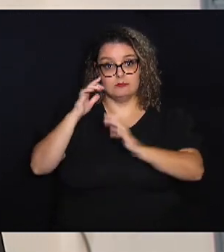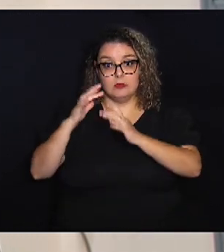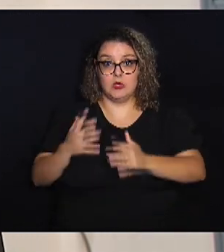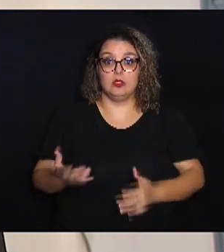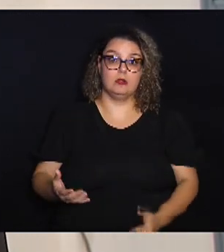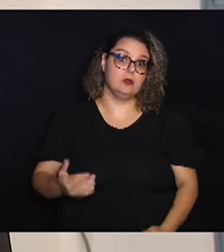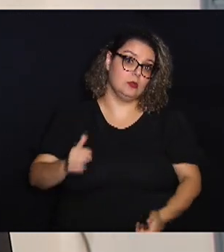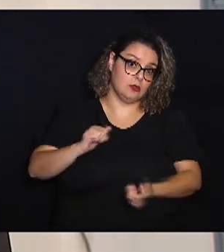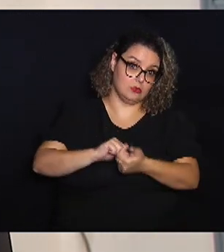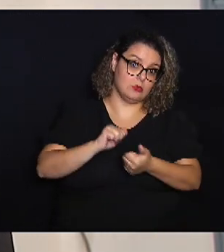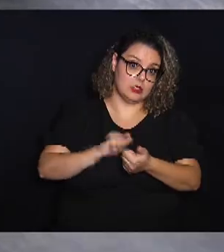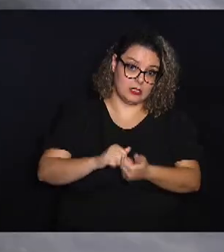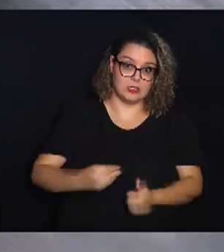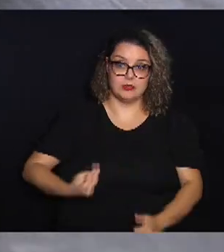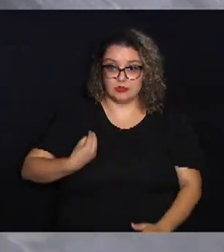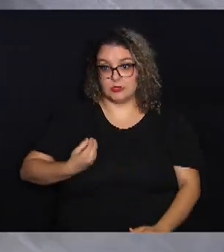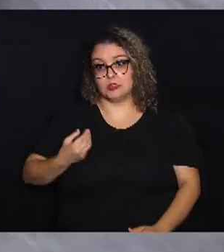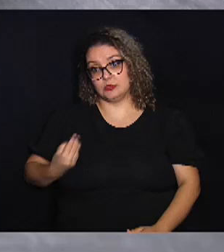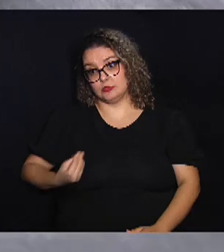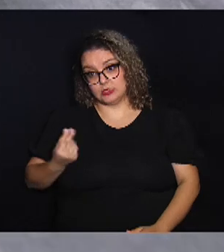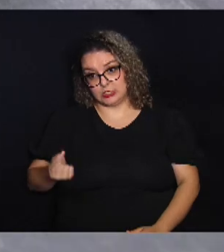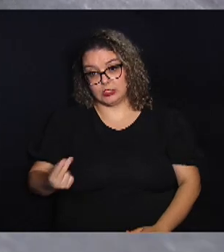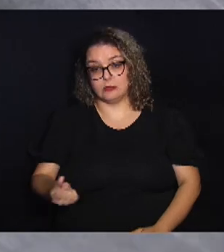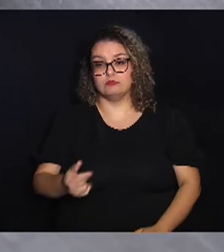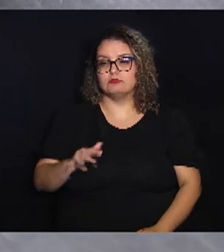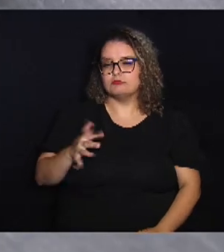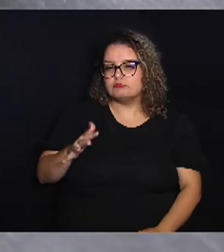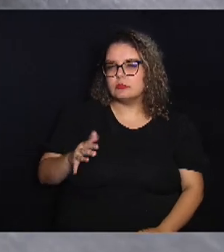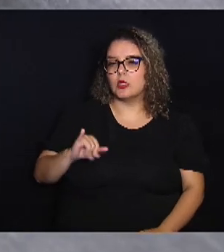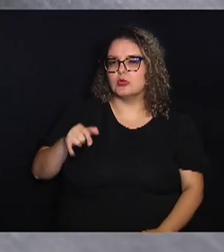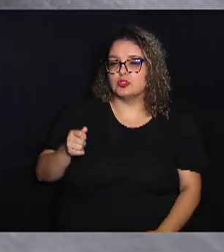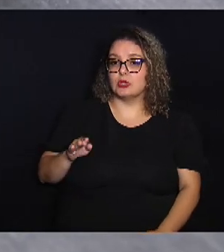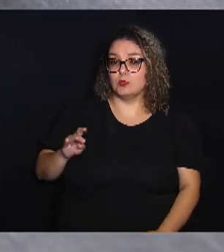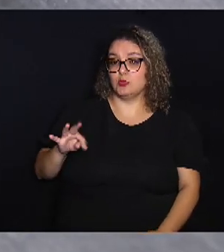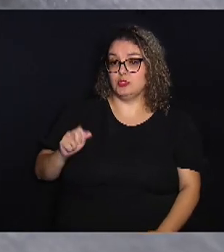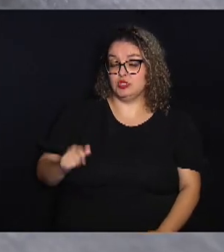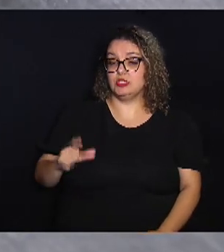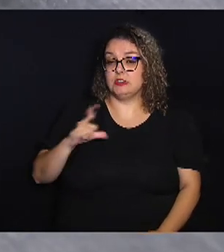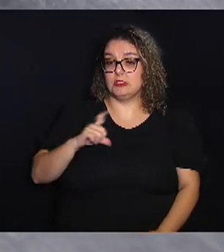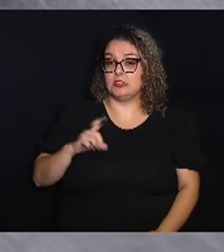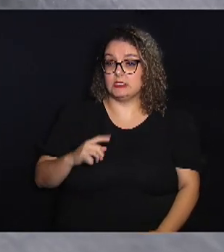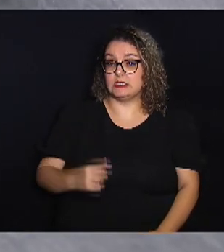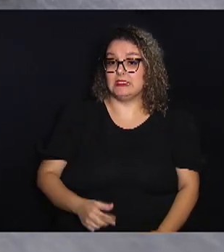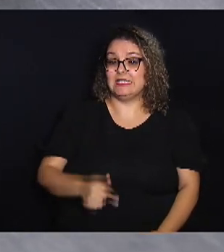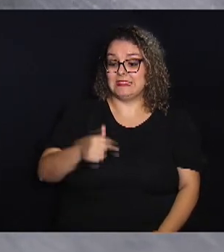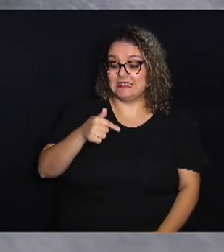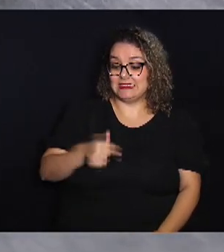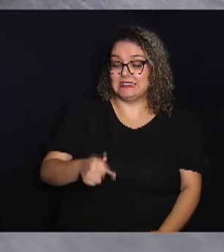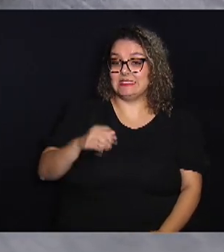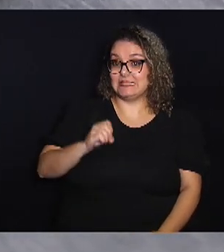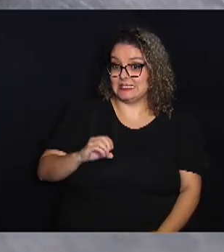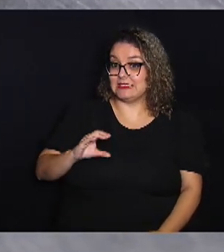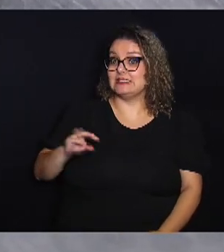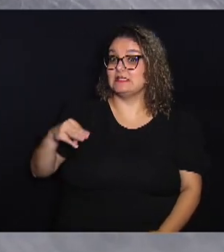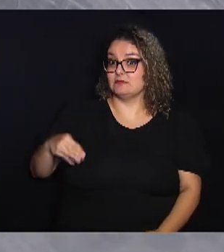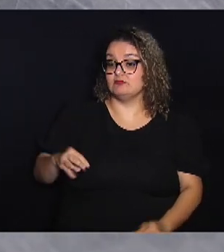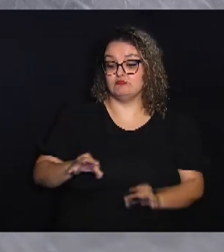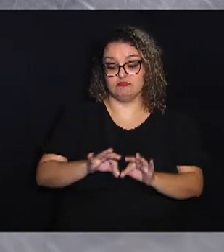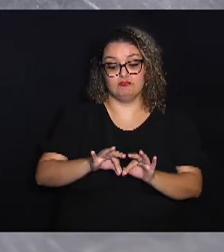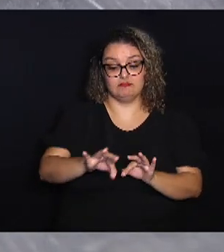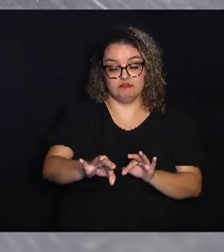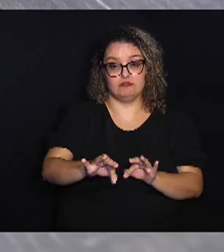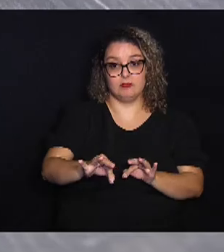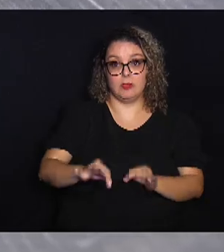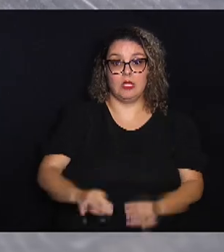vida e longevidade para esse bichinho. Em média, os jabutis chegam a possuir cerca de 70 centímetros de comprimento e